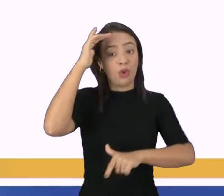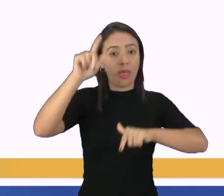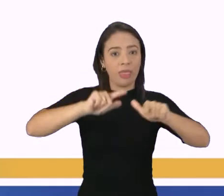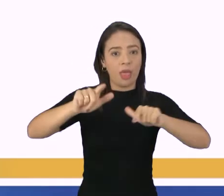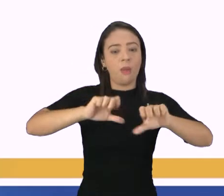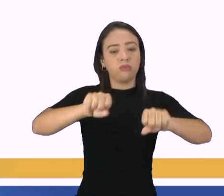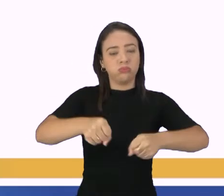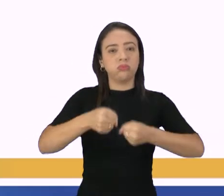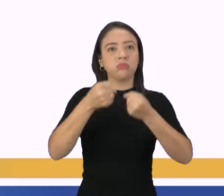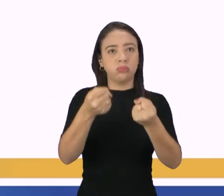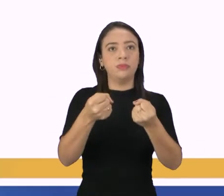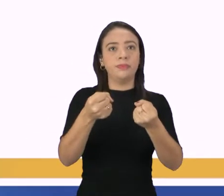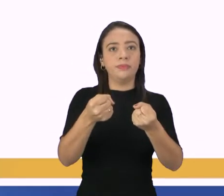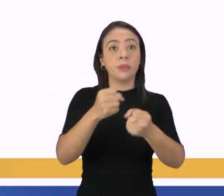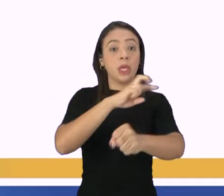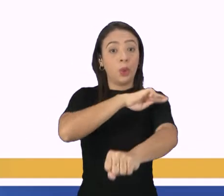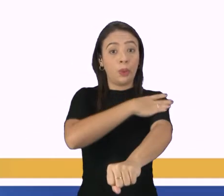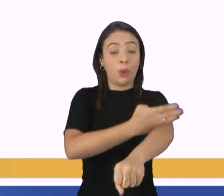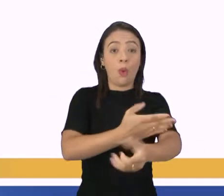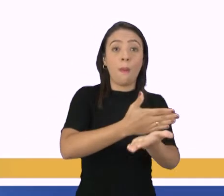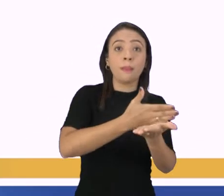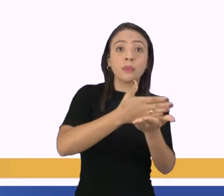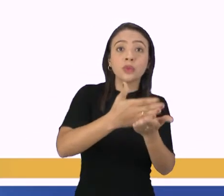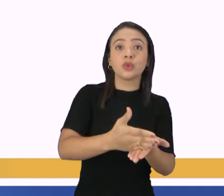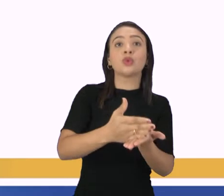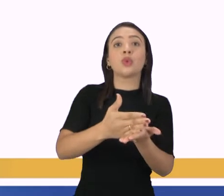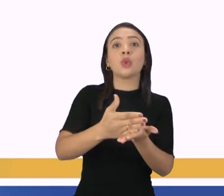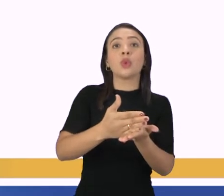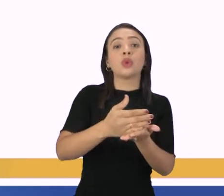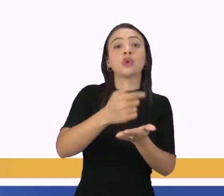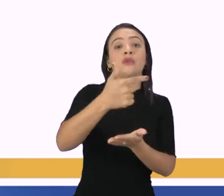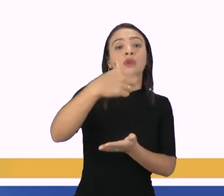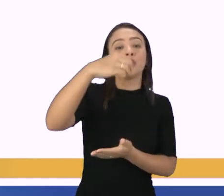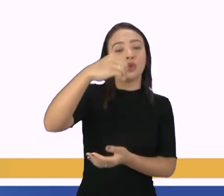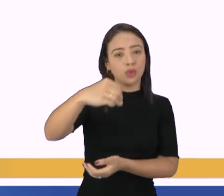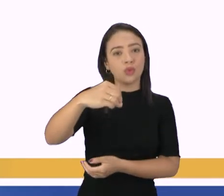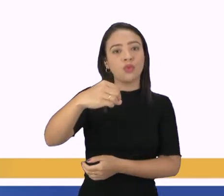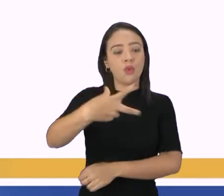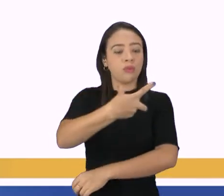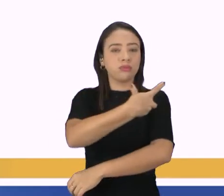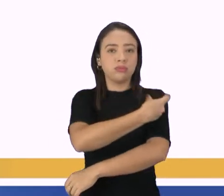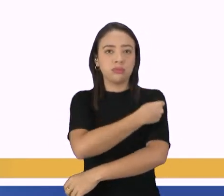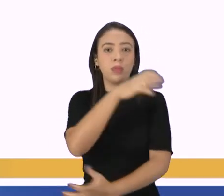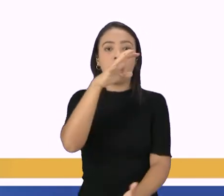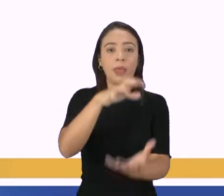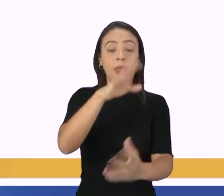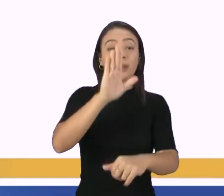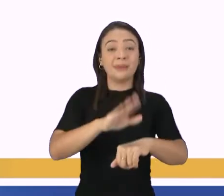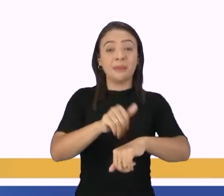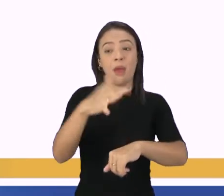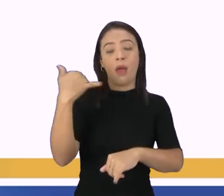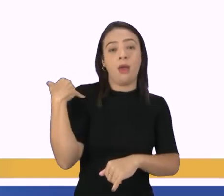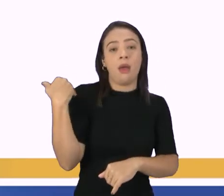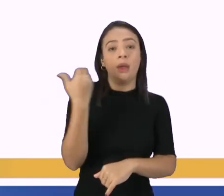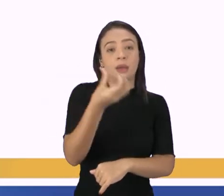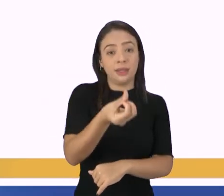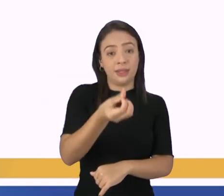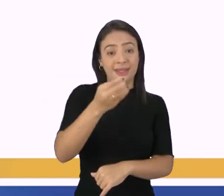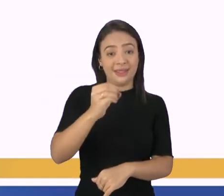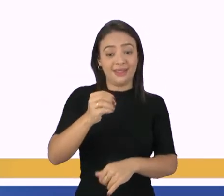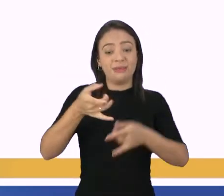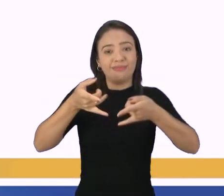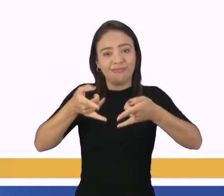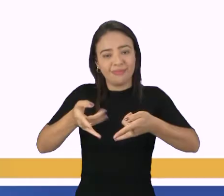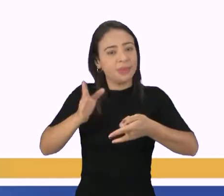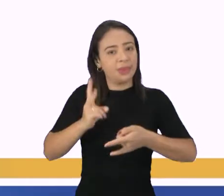frente. Rio Branco começou a vacinar nesta sexta-feira 29, os idosos acima de 60 anos acamados.